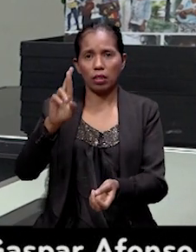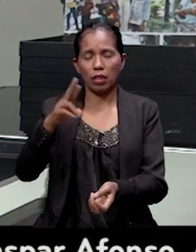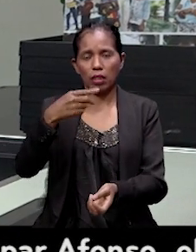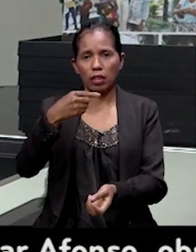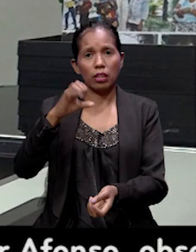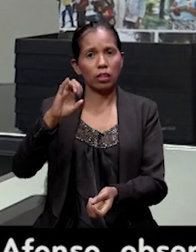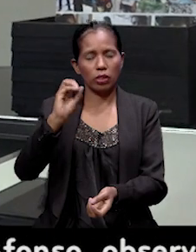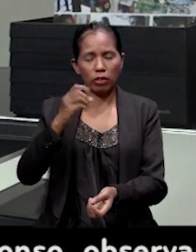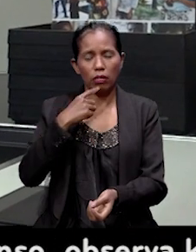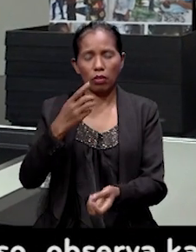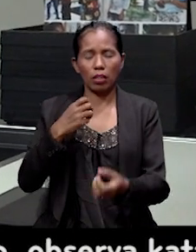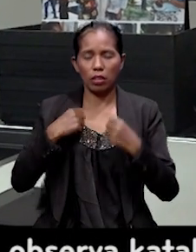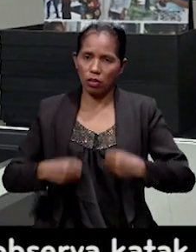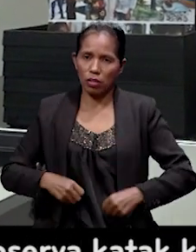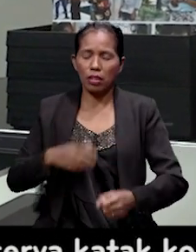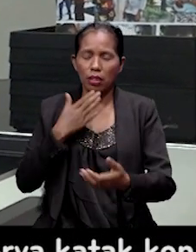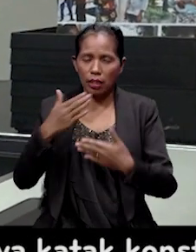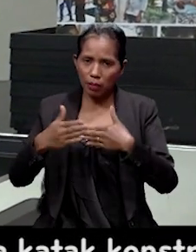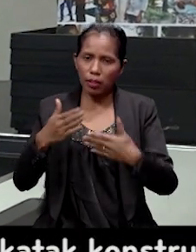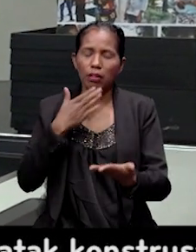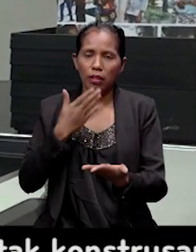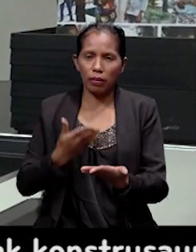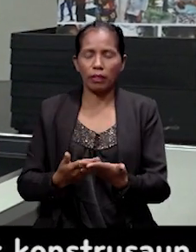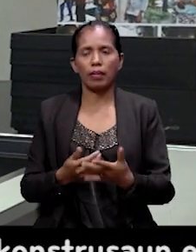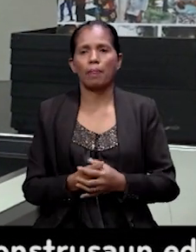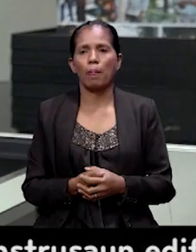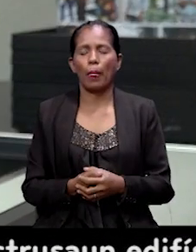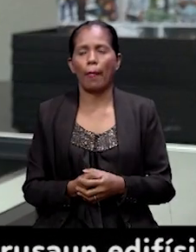observação ia Vera Cruz clinicamente